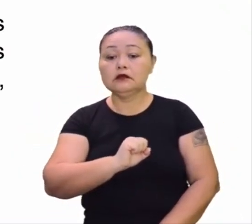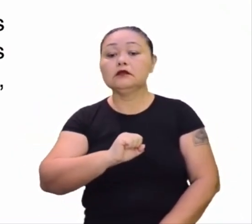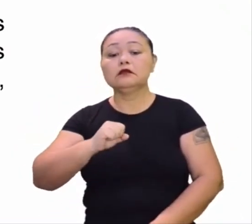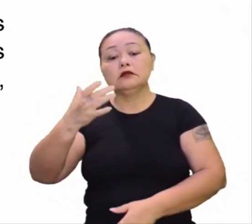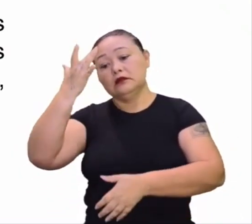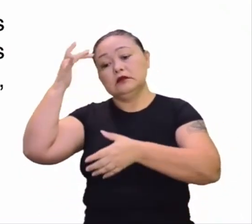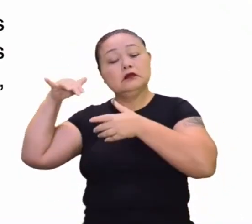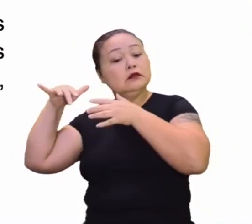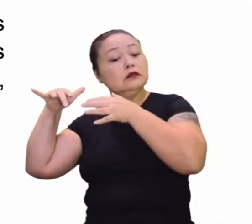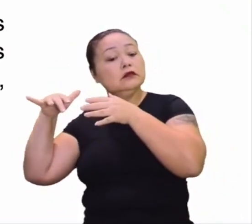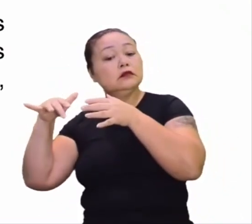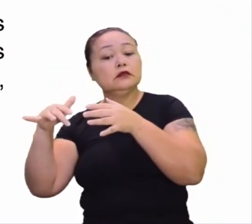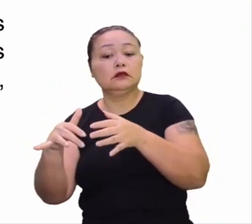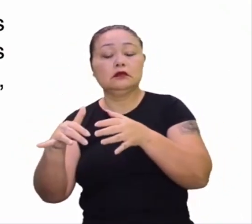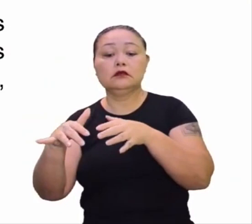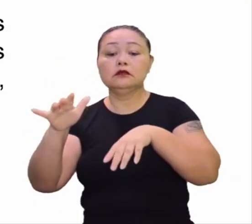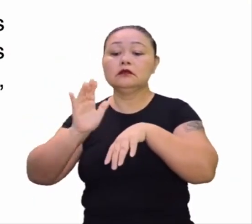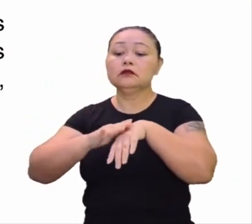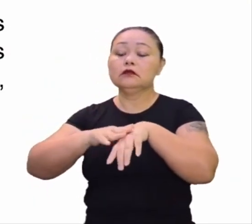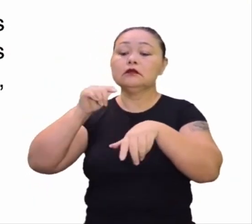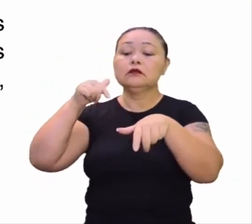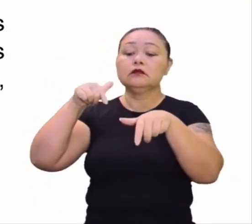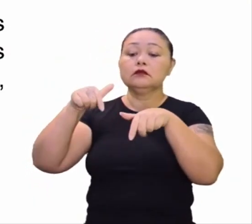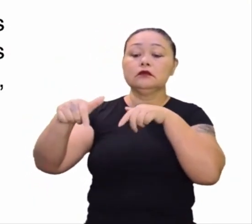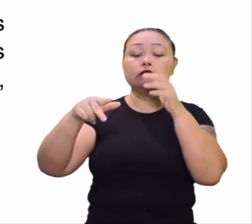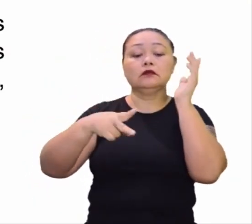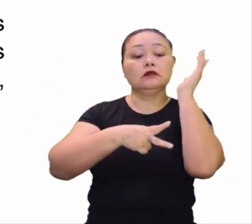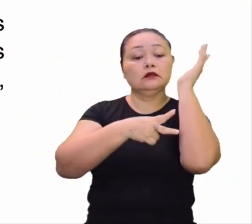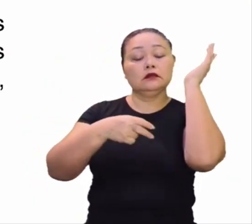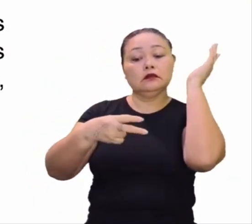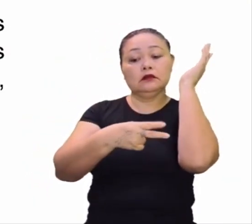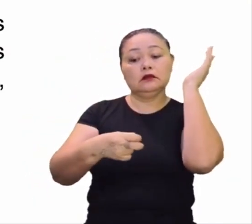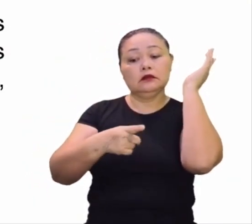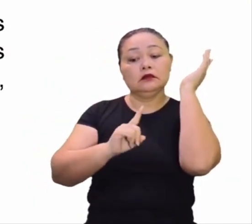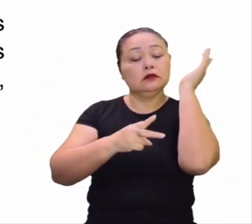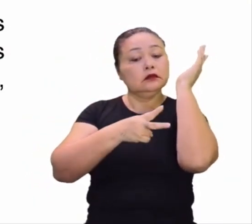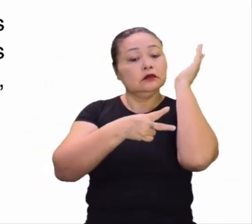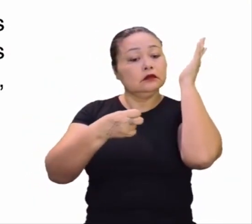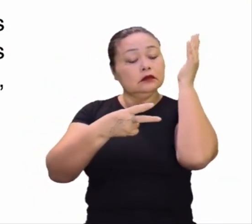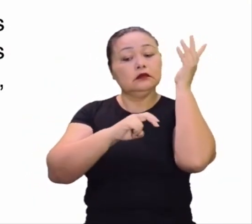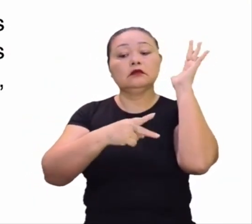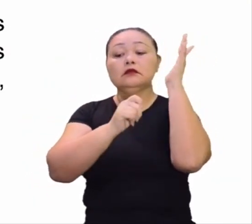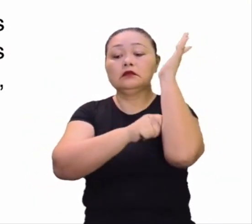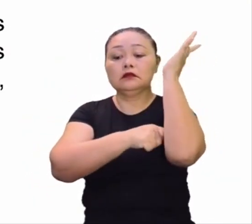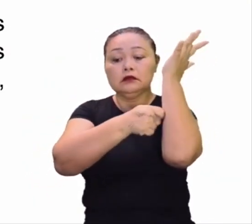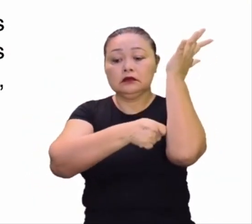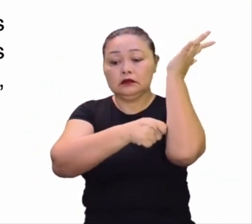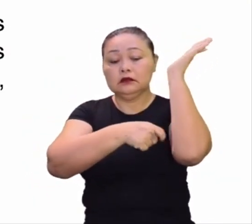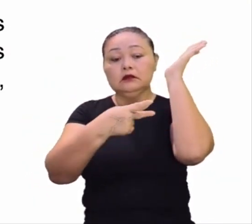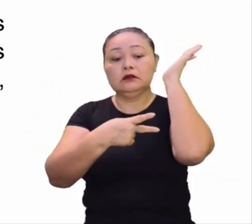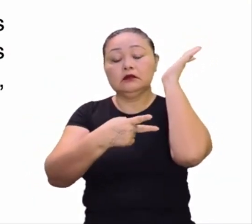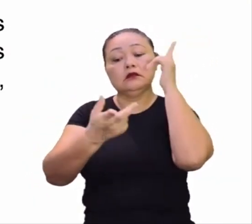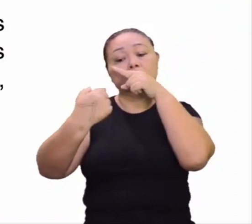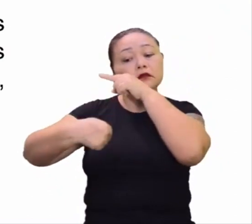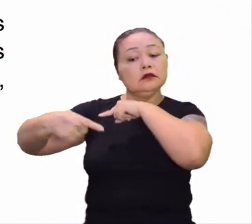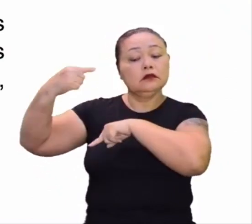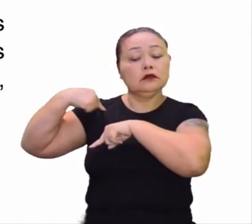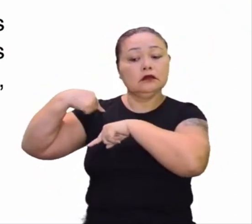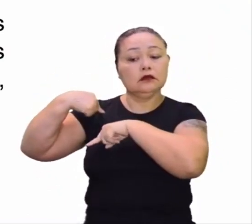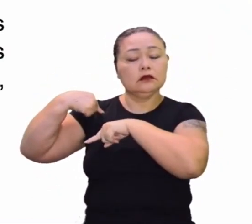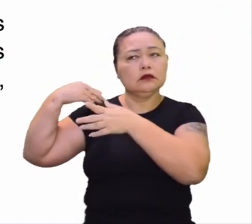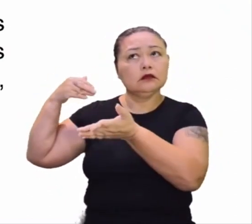com a vinda de imigrantes nordestinos para os seringais. Isso aqui, ó, seringais, borracha, é lá